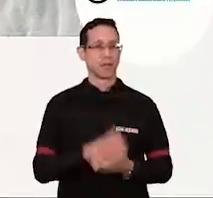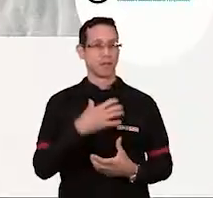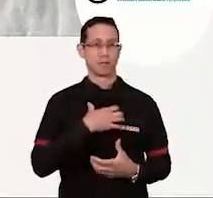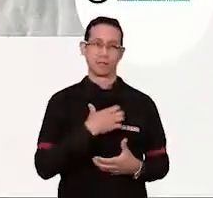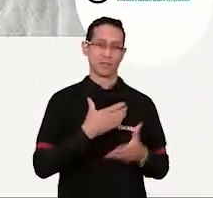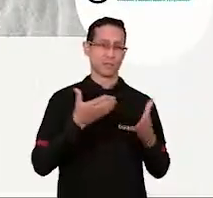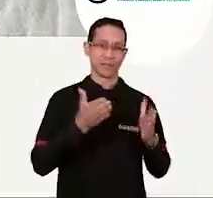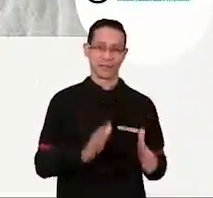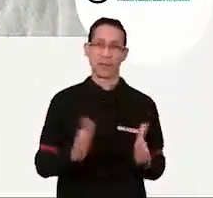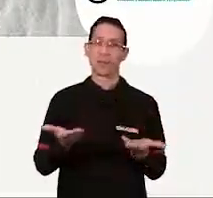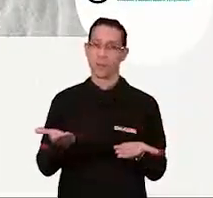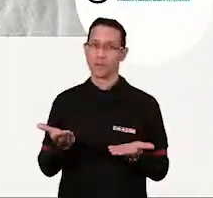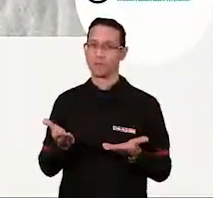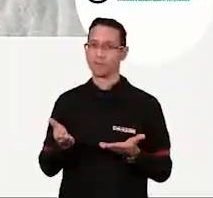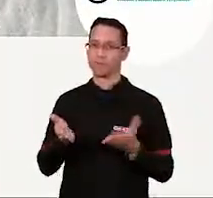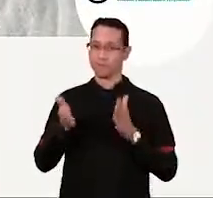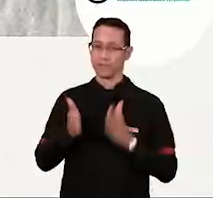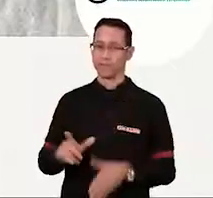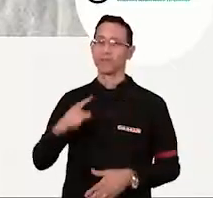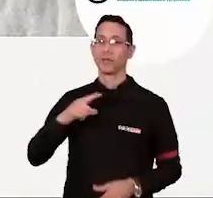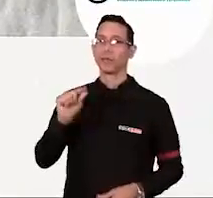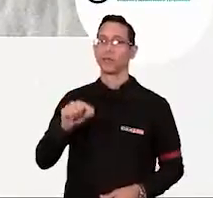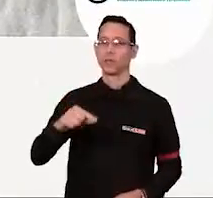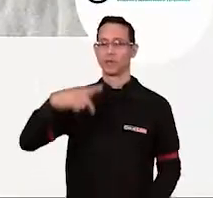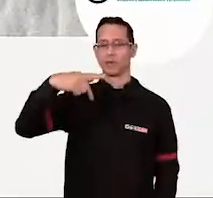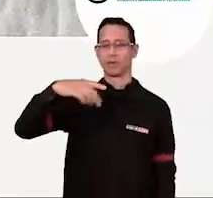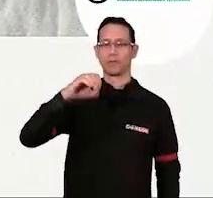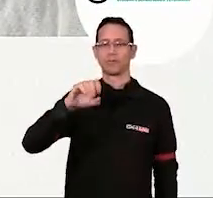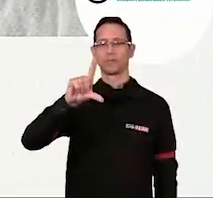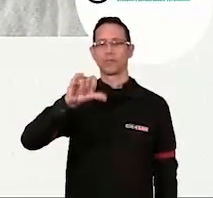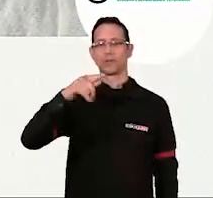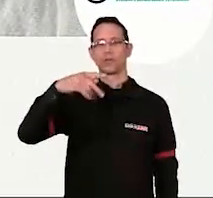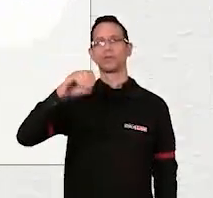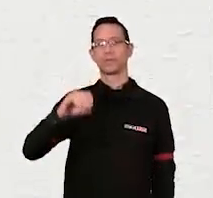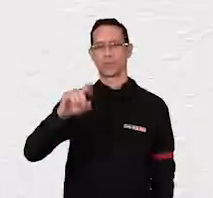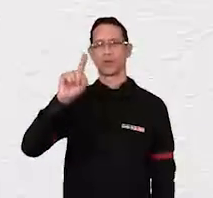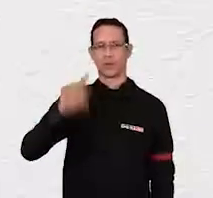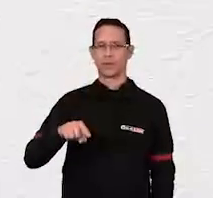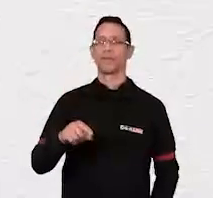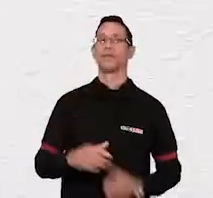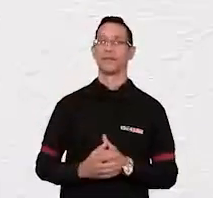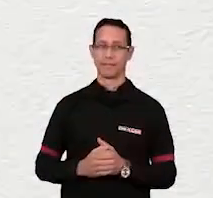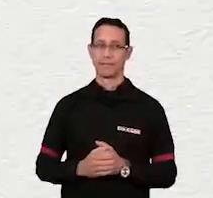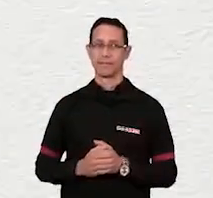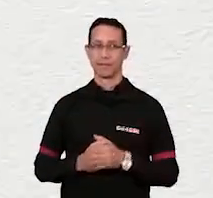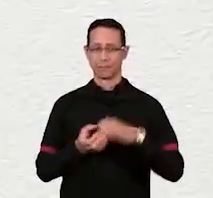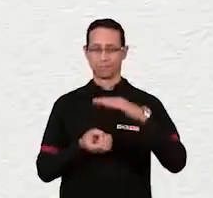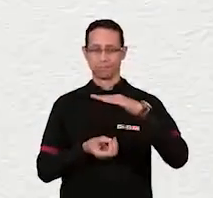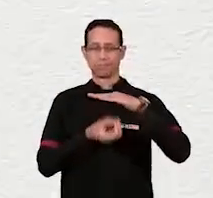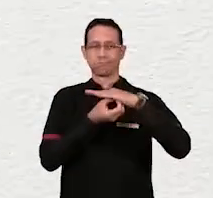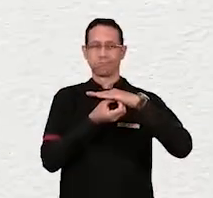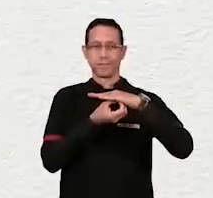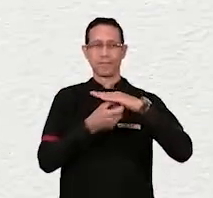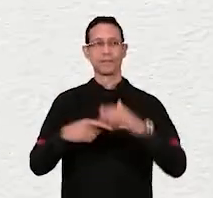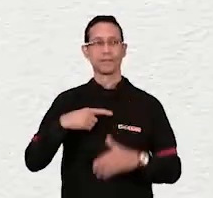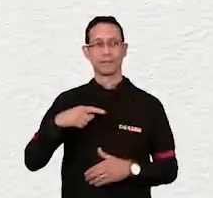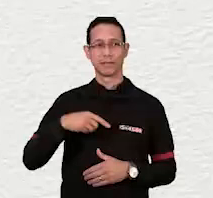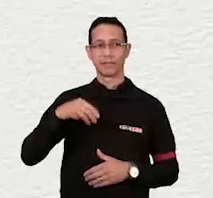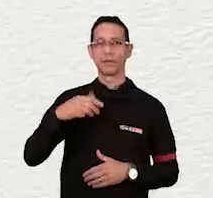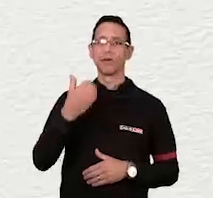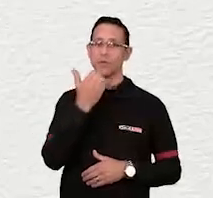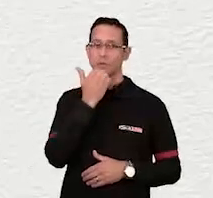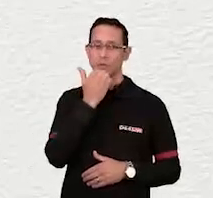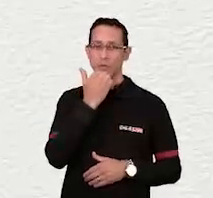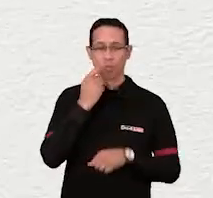né? Que histopatologicamente vem descrito como um pólipo fibroepitelial, muitas vezes, e a gente vê uma metaplasia óssea